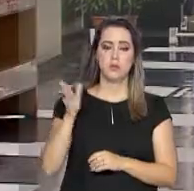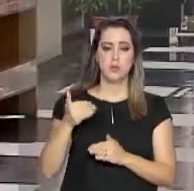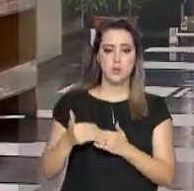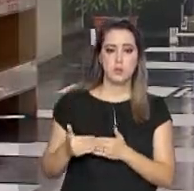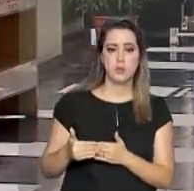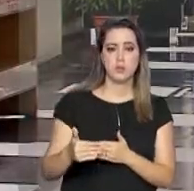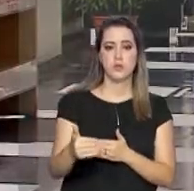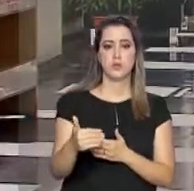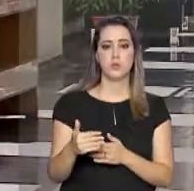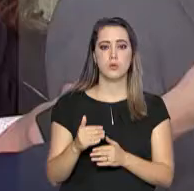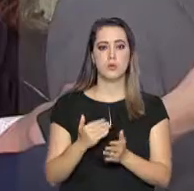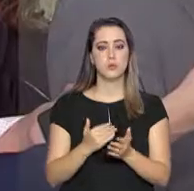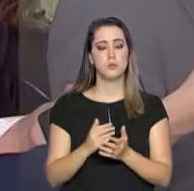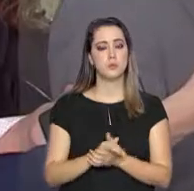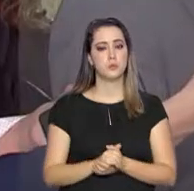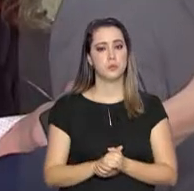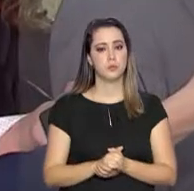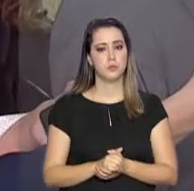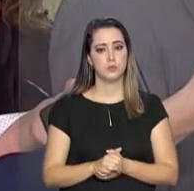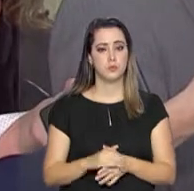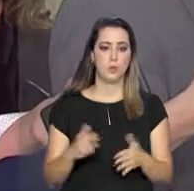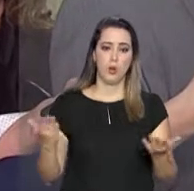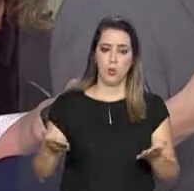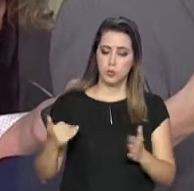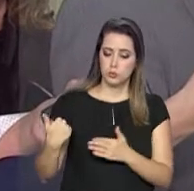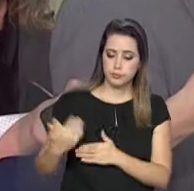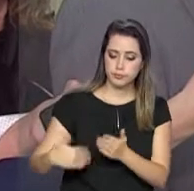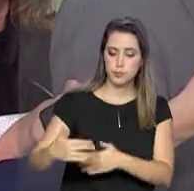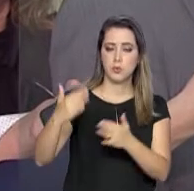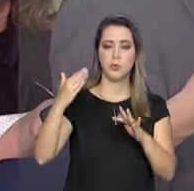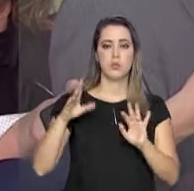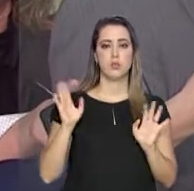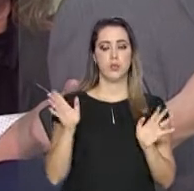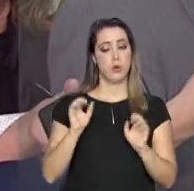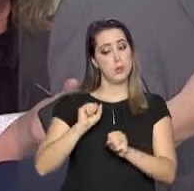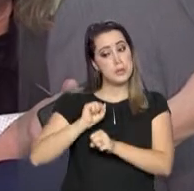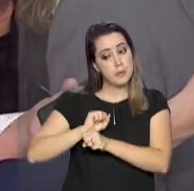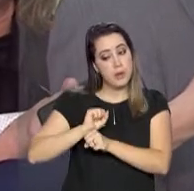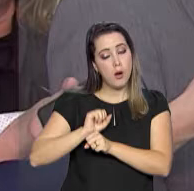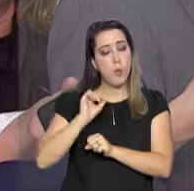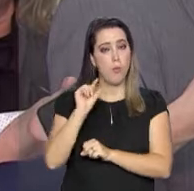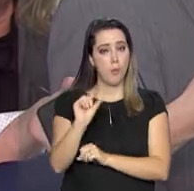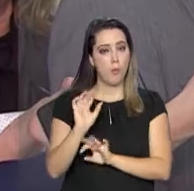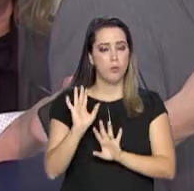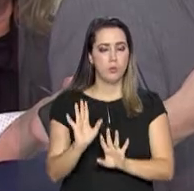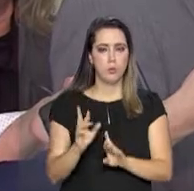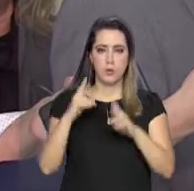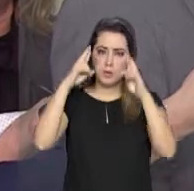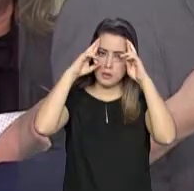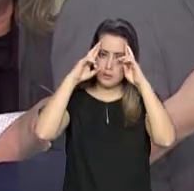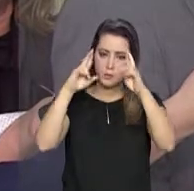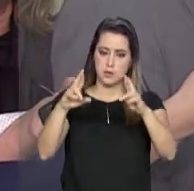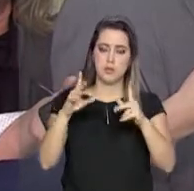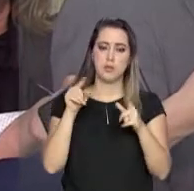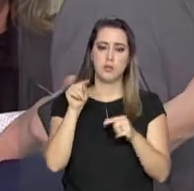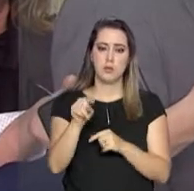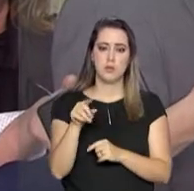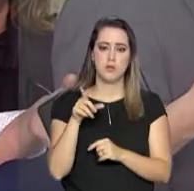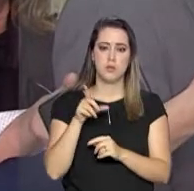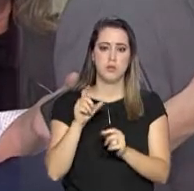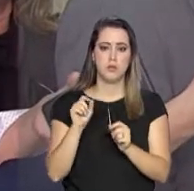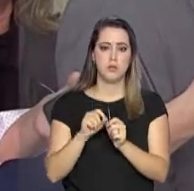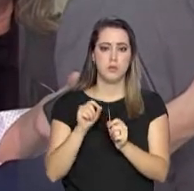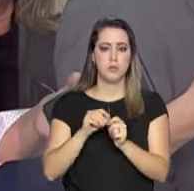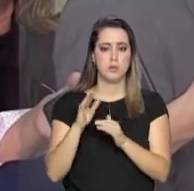estão em fase de implantação tac por diante nós temos aí uma parada e respeitando aquilo que vai